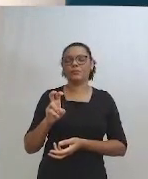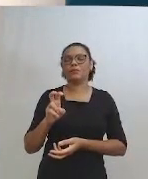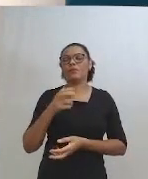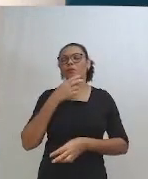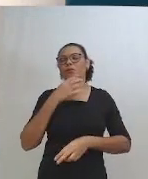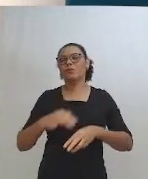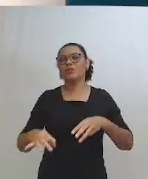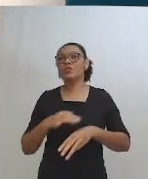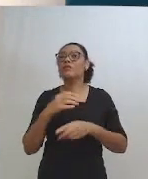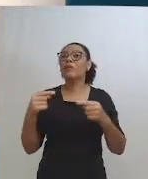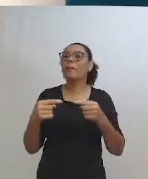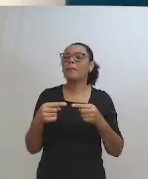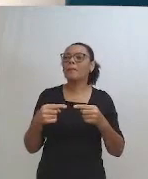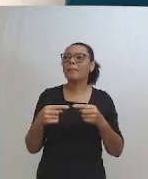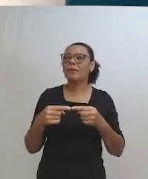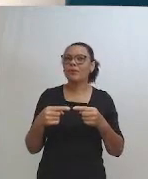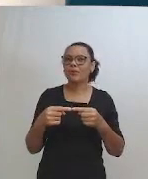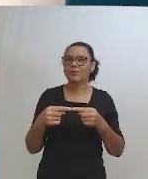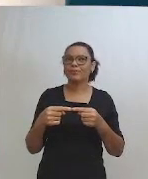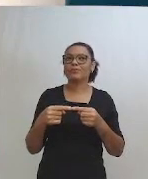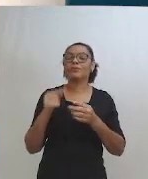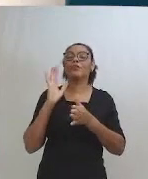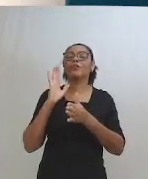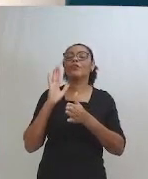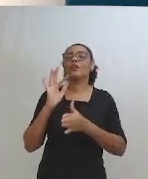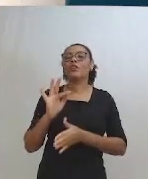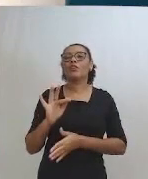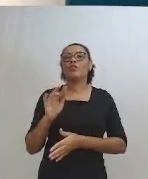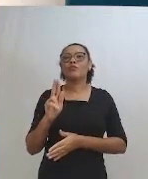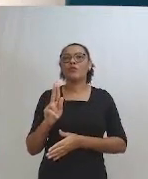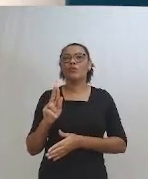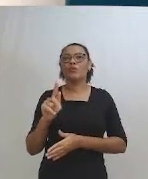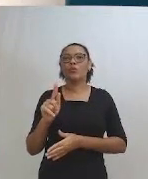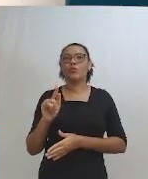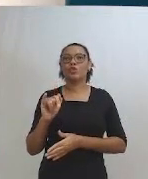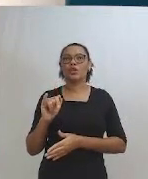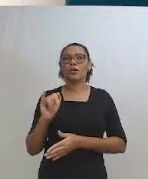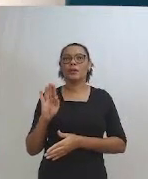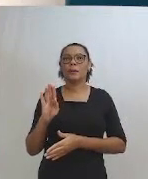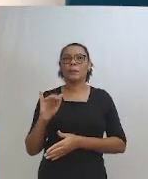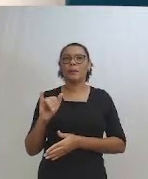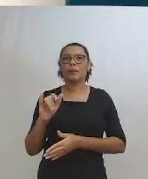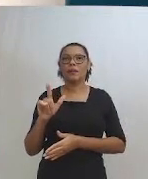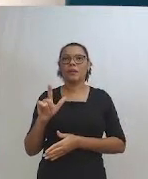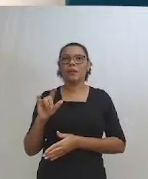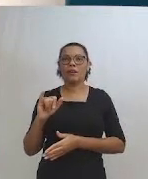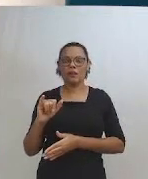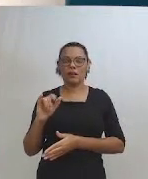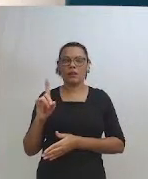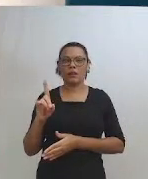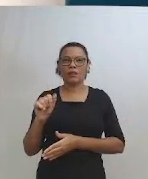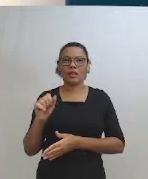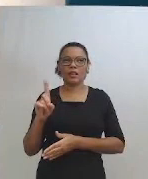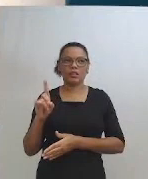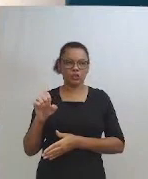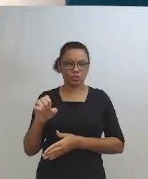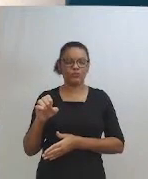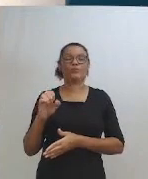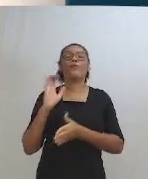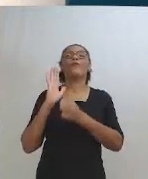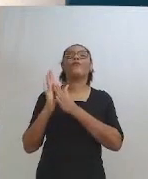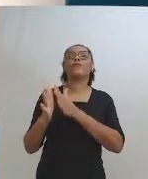princípio da fungibilidade, tendo em vista o habeas corpus e a ação de revisão criminal, são ações